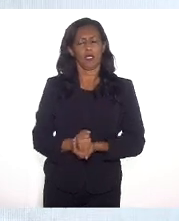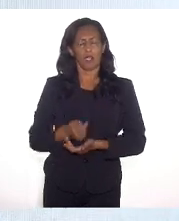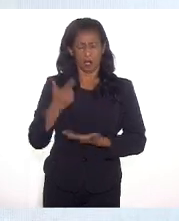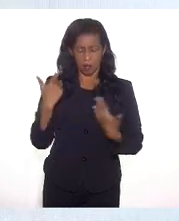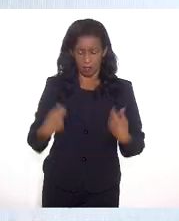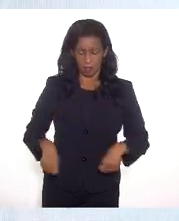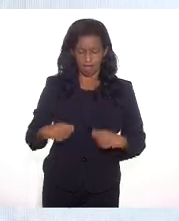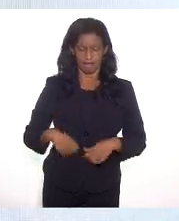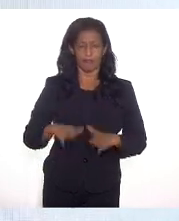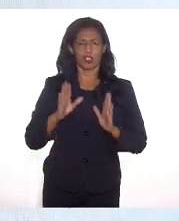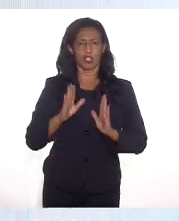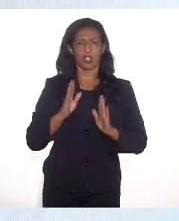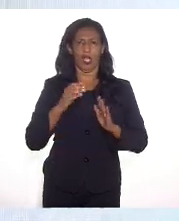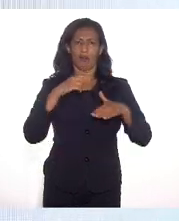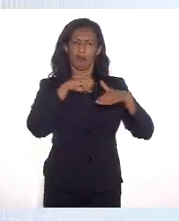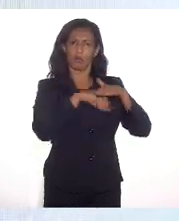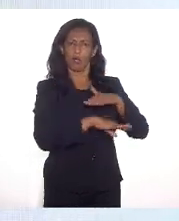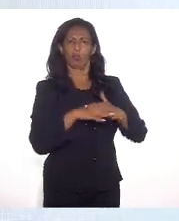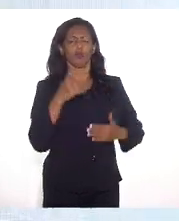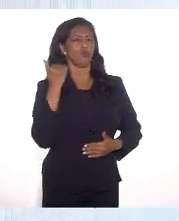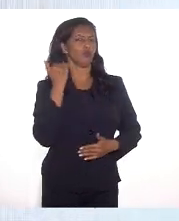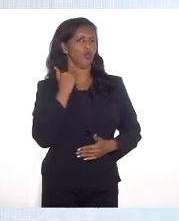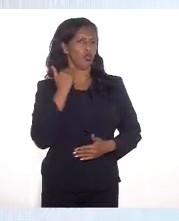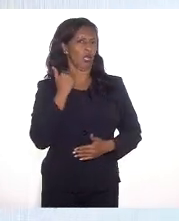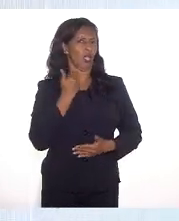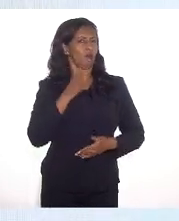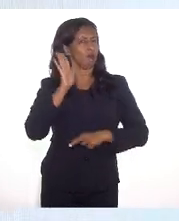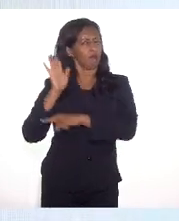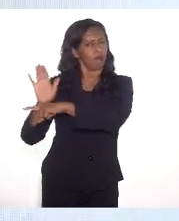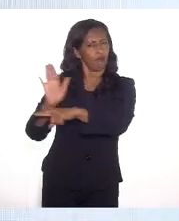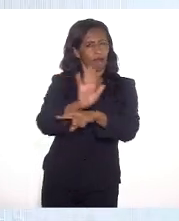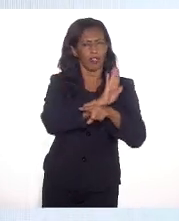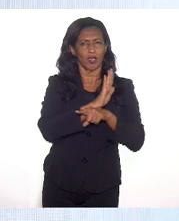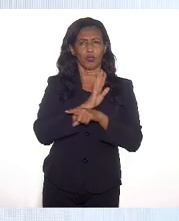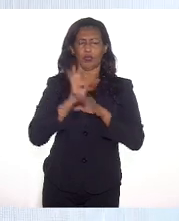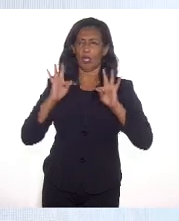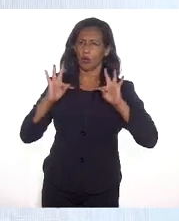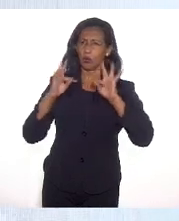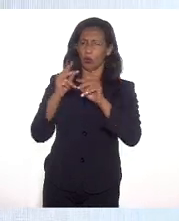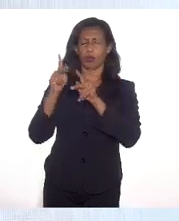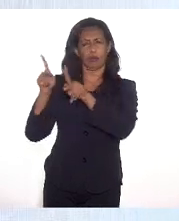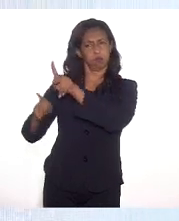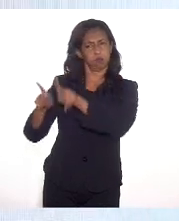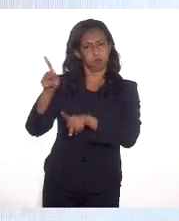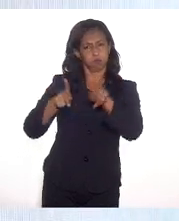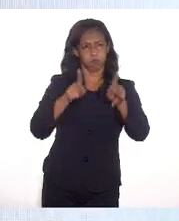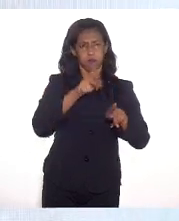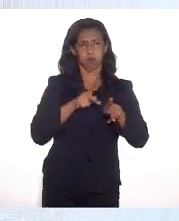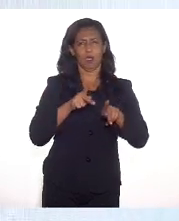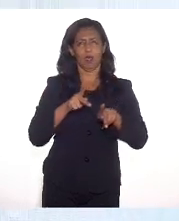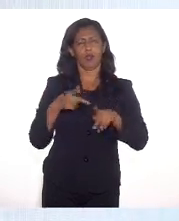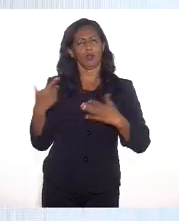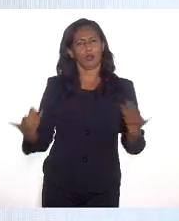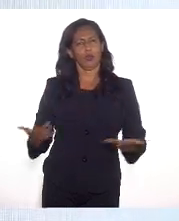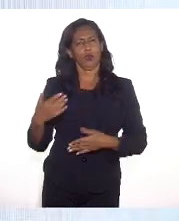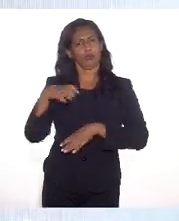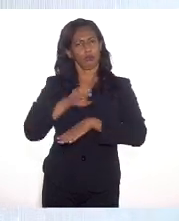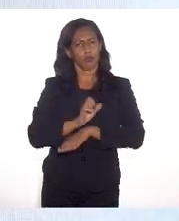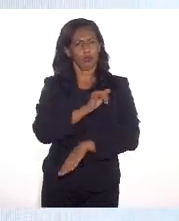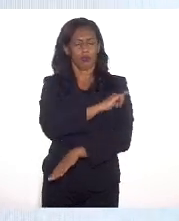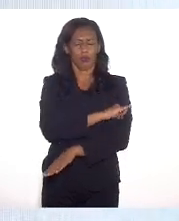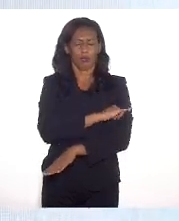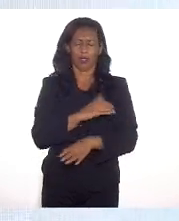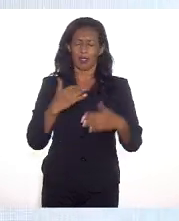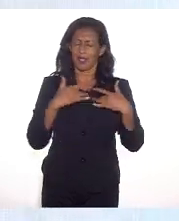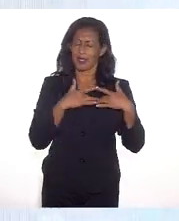vez no caixa do Estado, vai trazer muitos benefícios para toda a população do nosso querido Estado do Rio de Janeiro. Então, saudar aqui